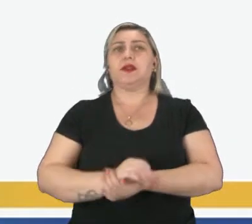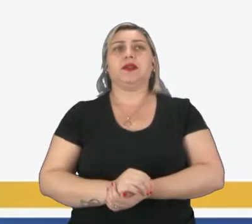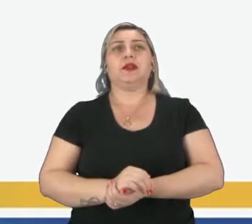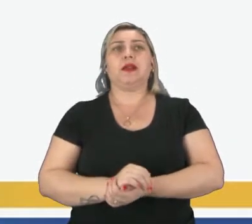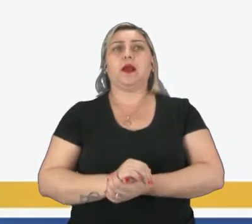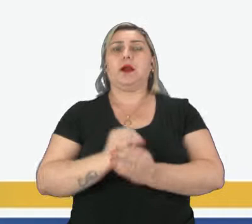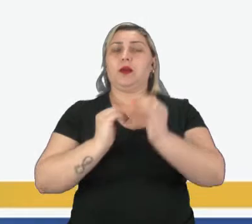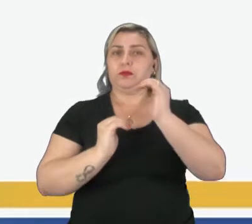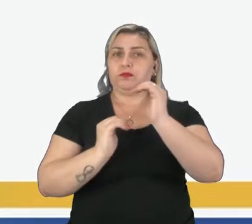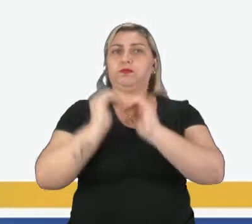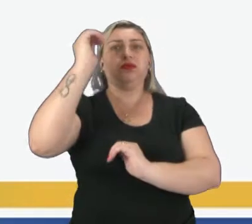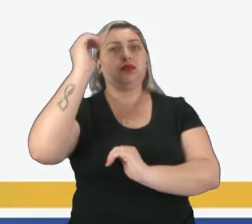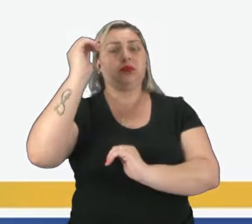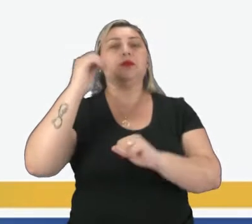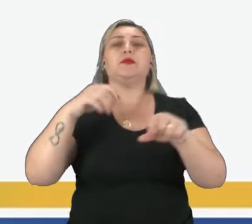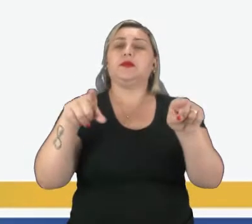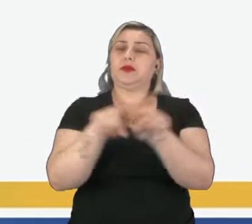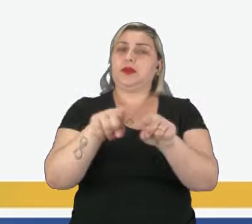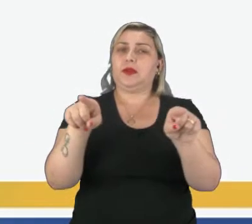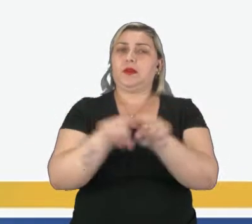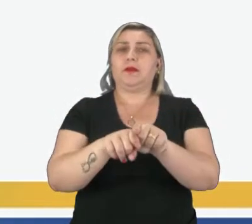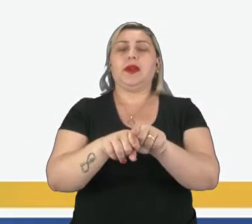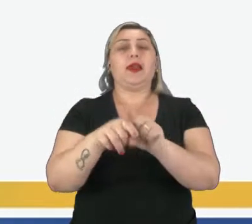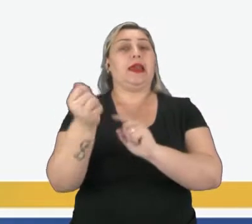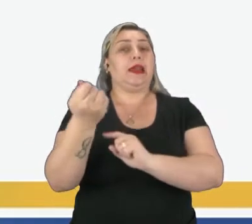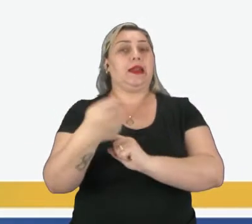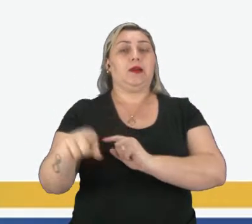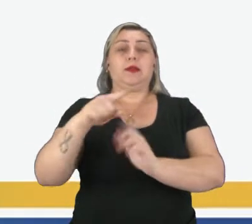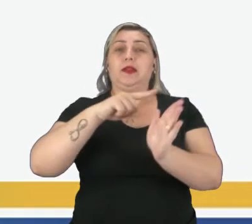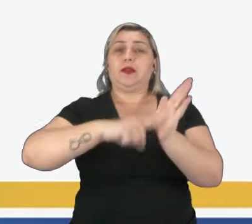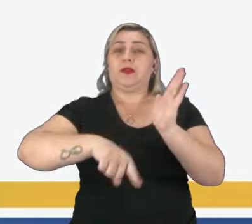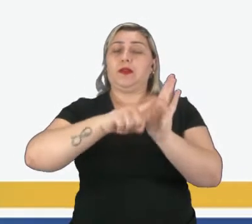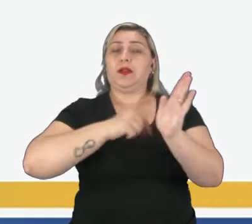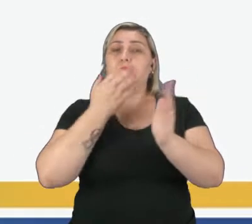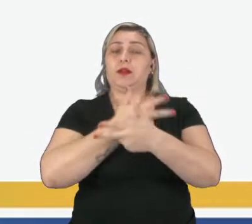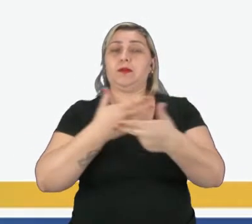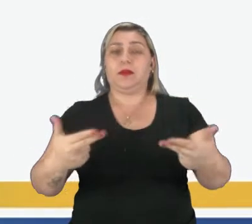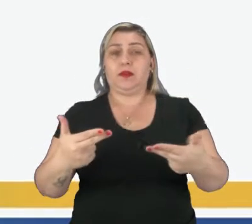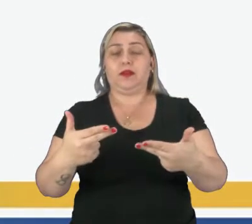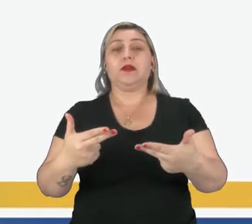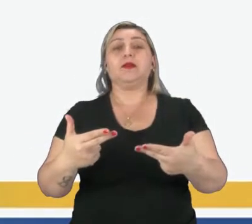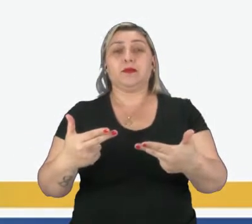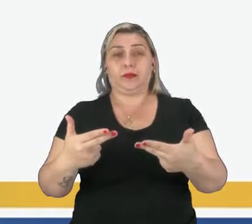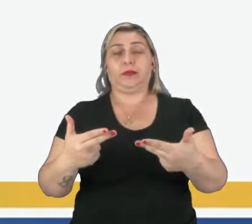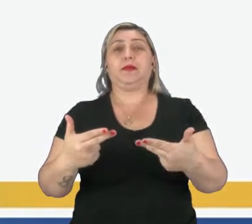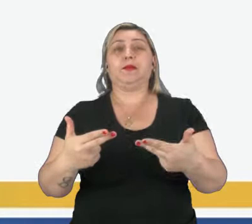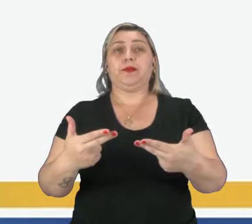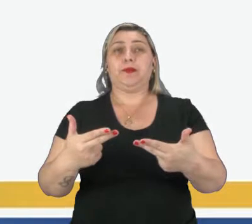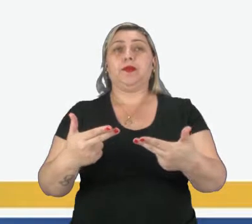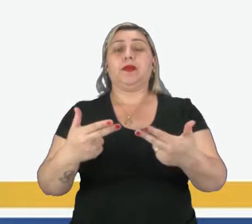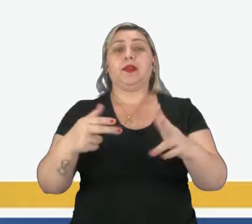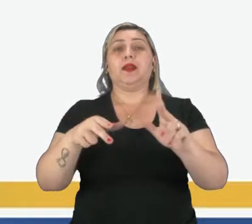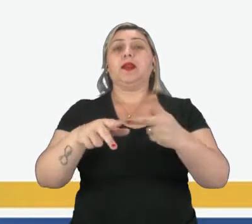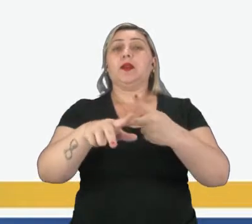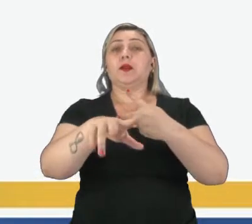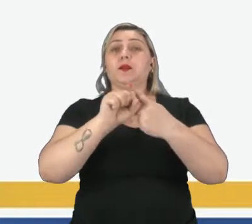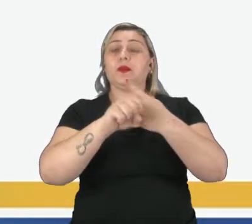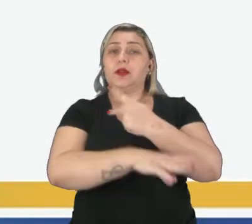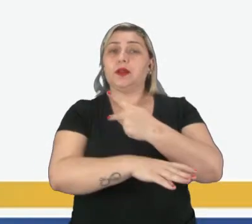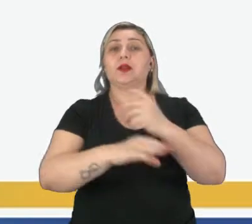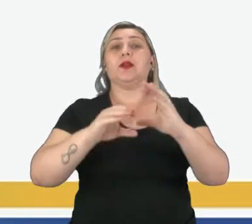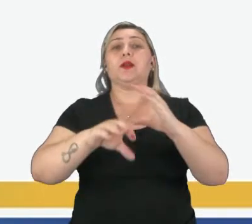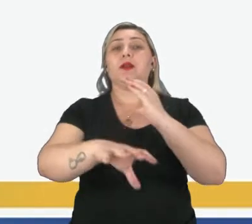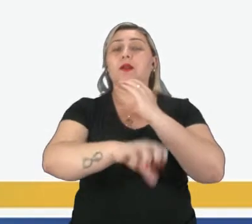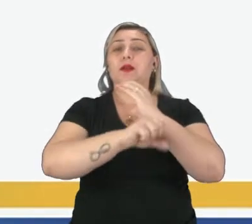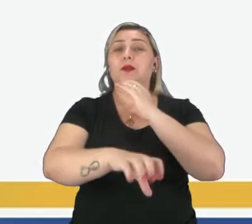sem exageros, e também sem exclusões de alimentos que forneçam ao corpo proteínas,